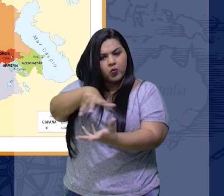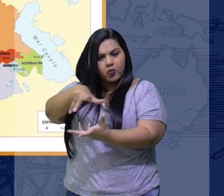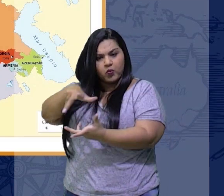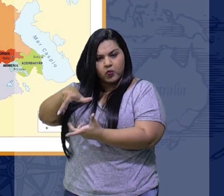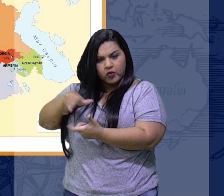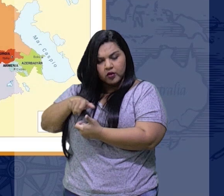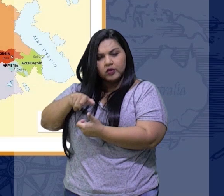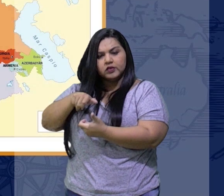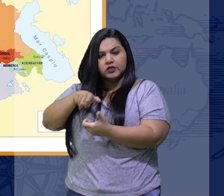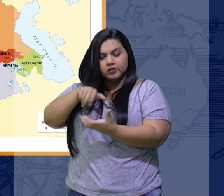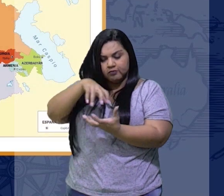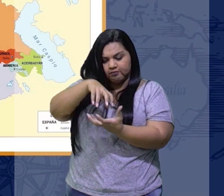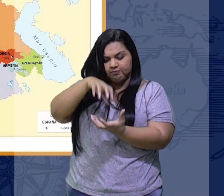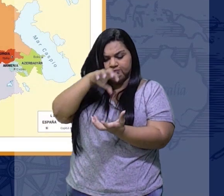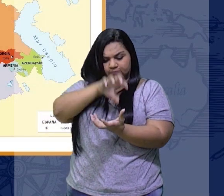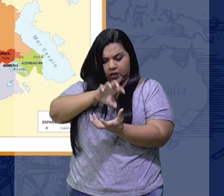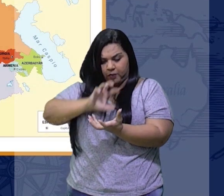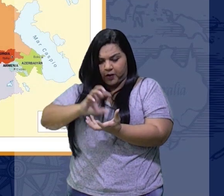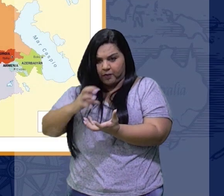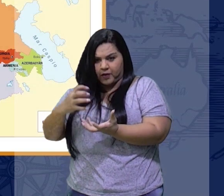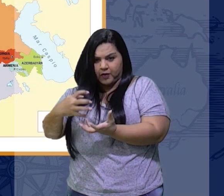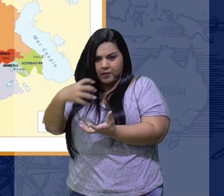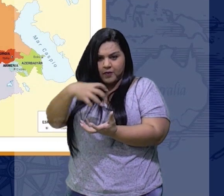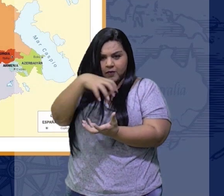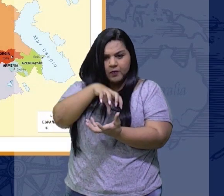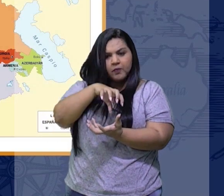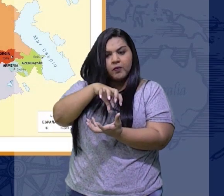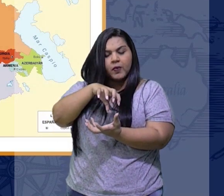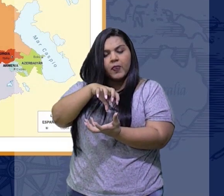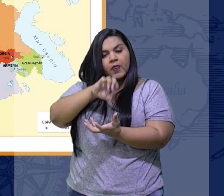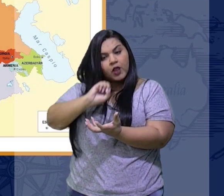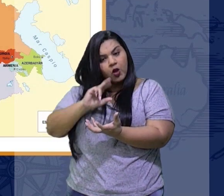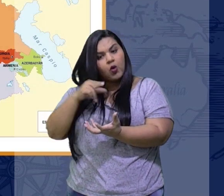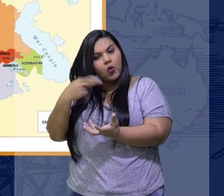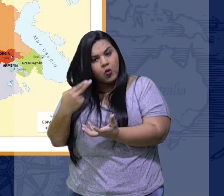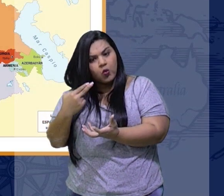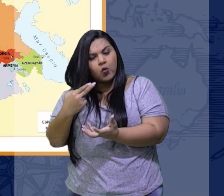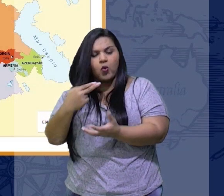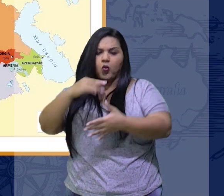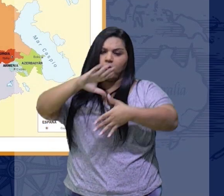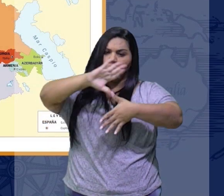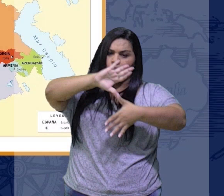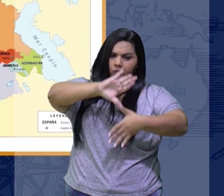a divisão dos continentes, né? Ou um continente, a América do